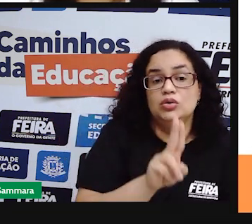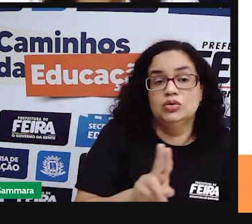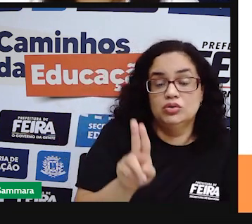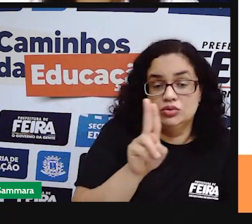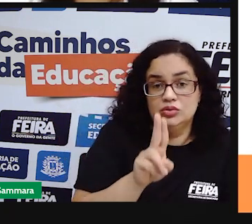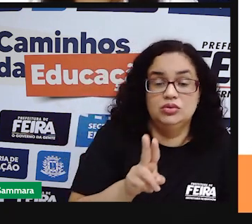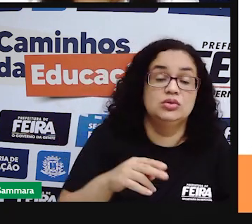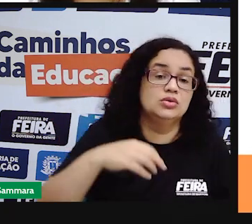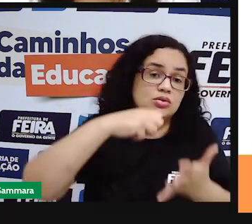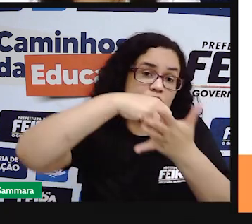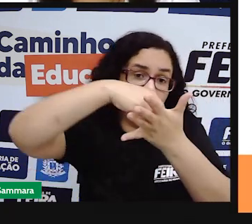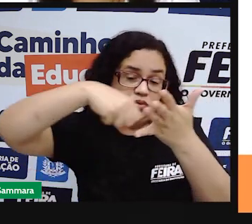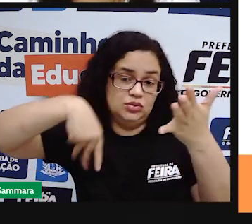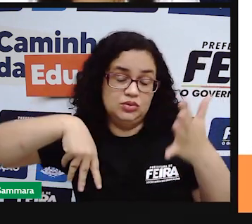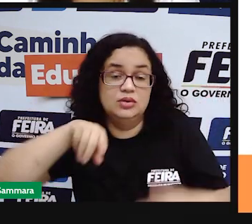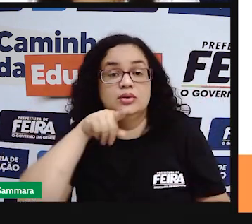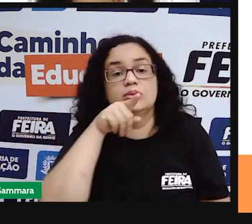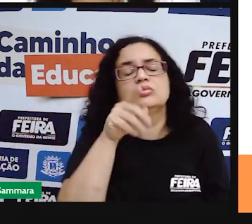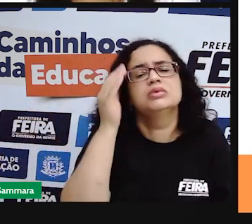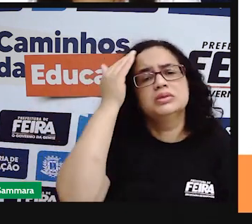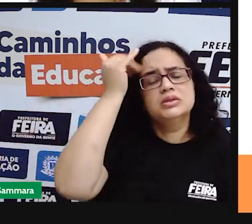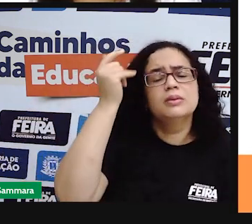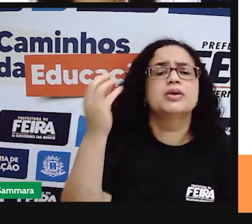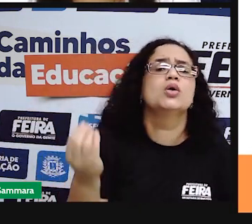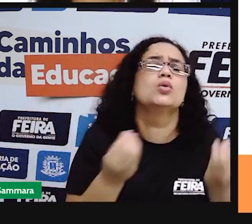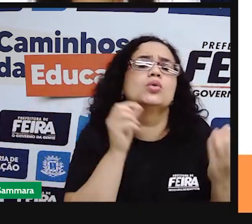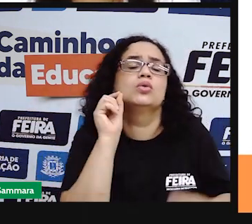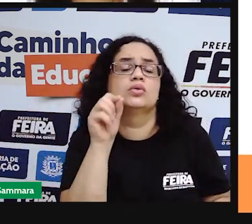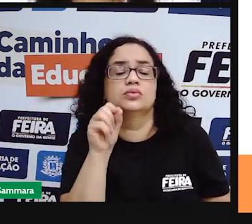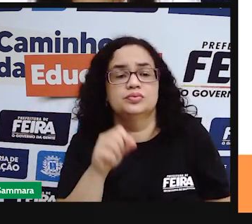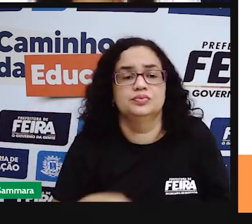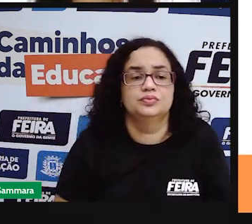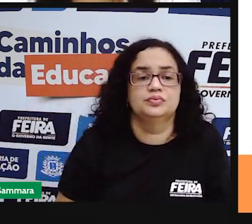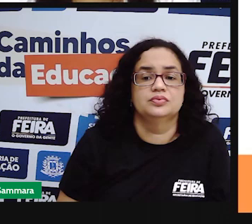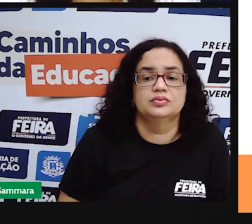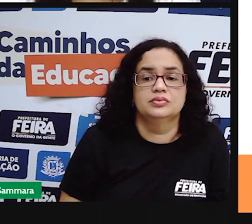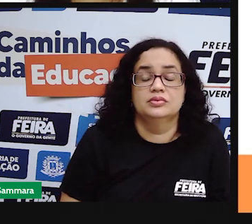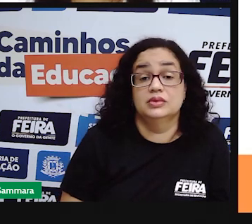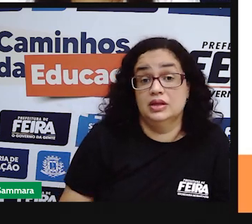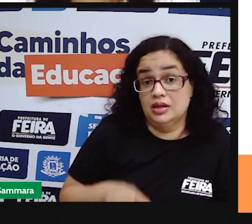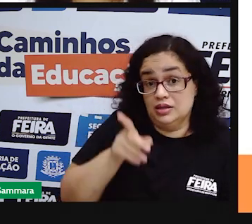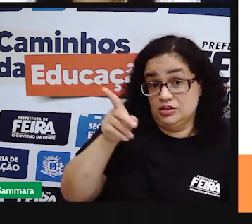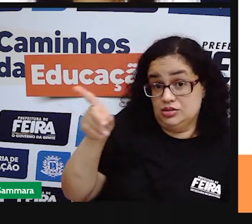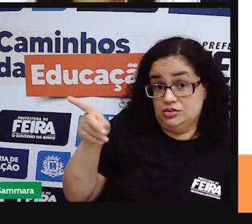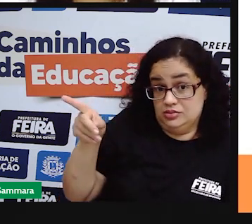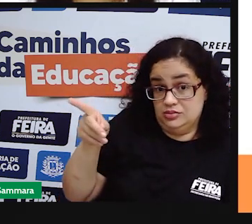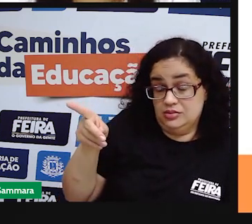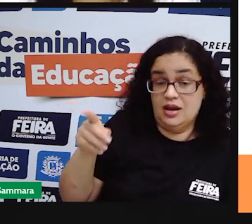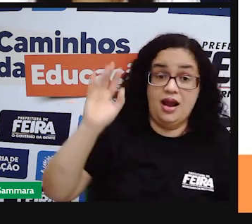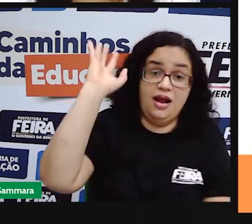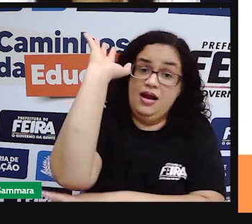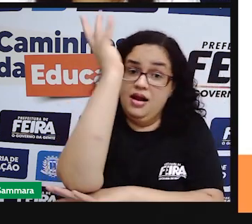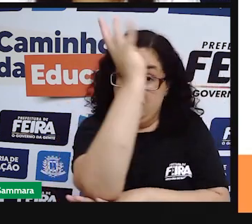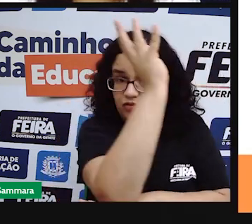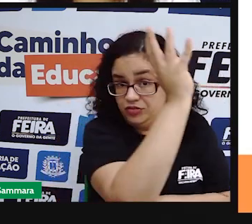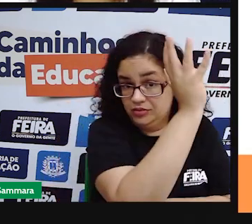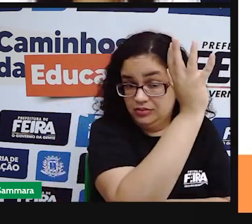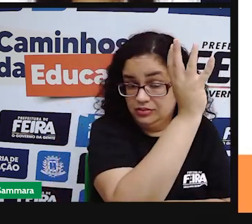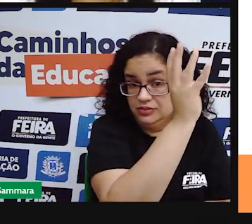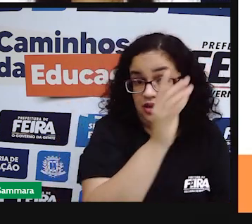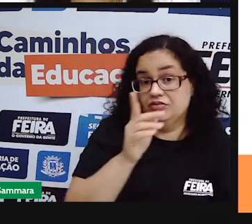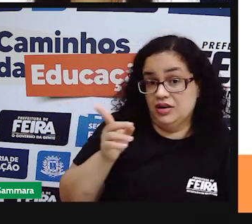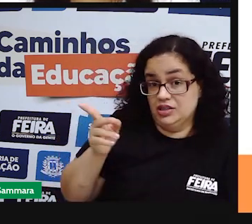atividade como pontos de referência. Então, vamos lá. À direita, ó, a árvore está à